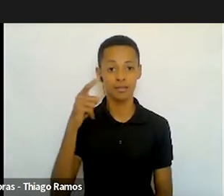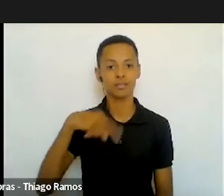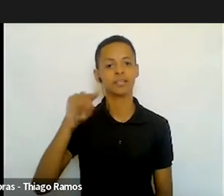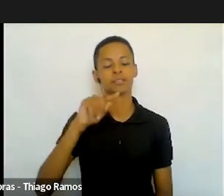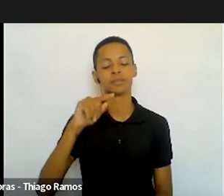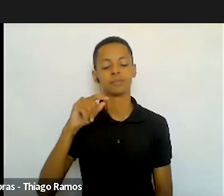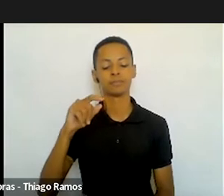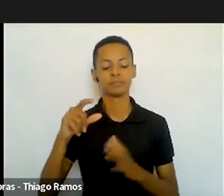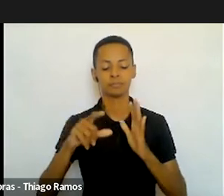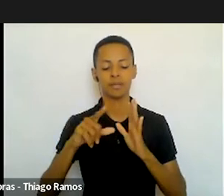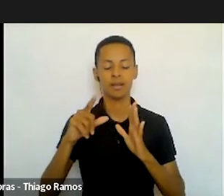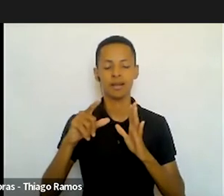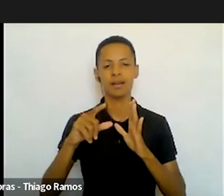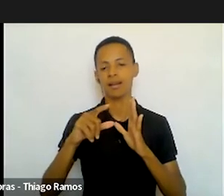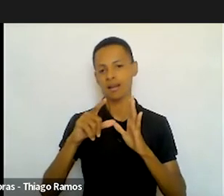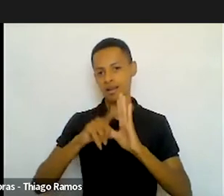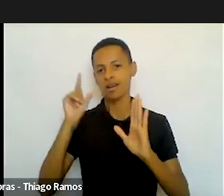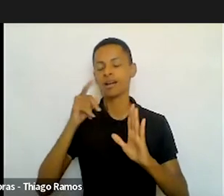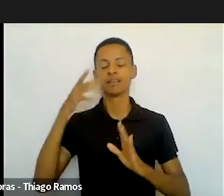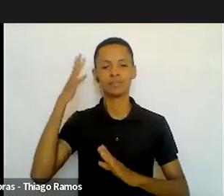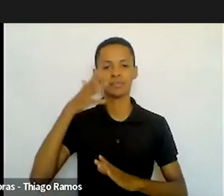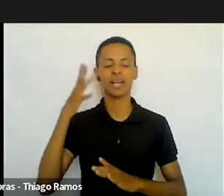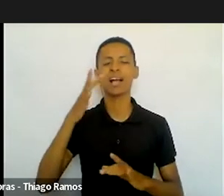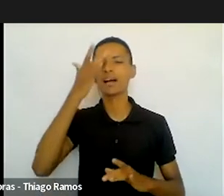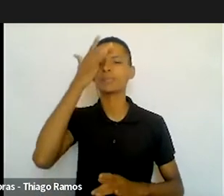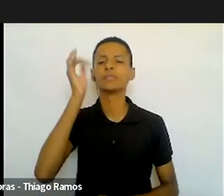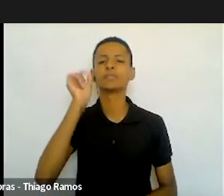anteriormente é que as pessoas elas estão